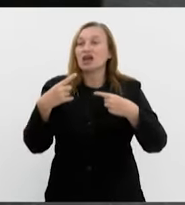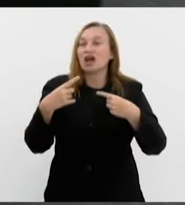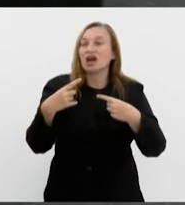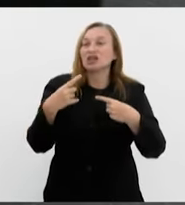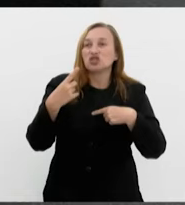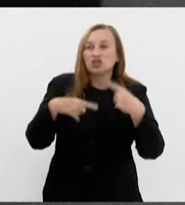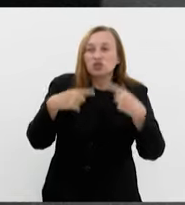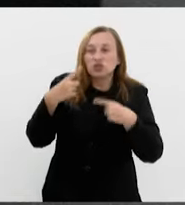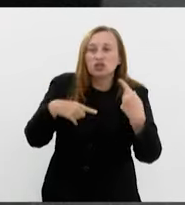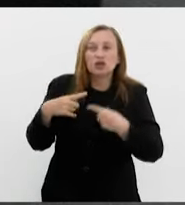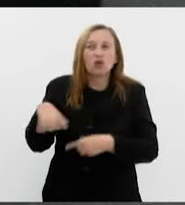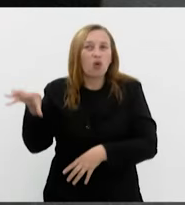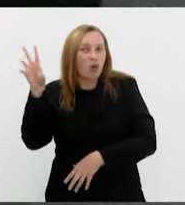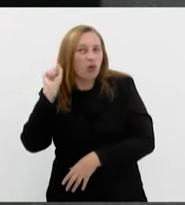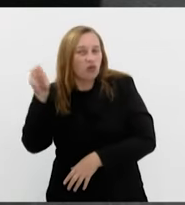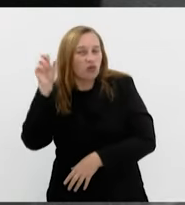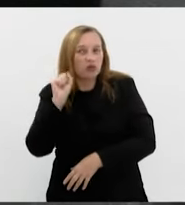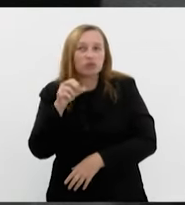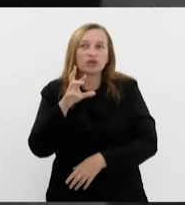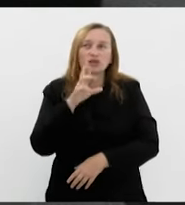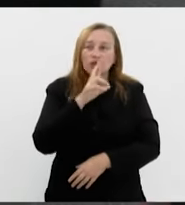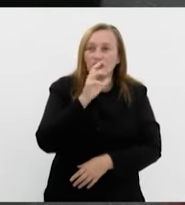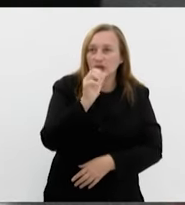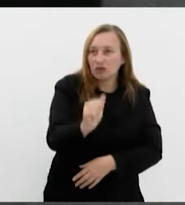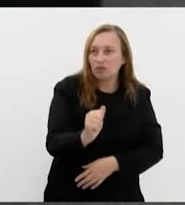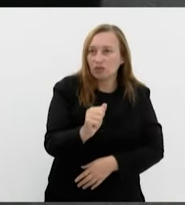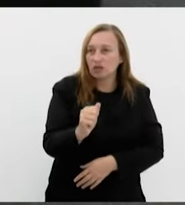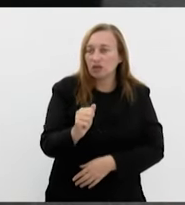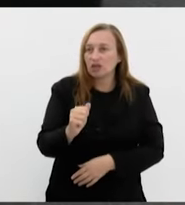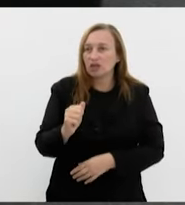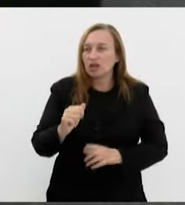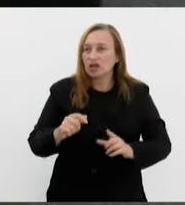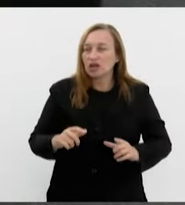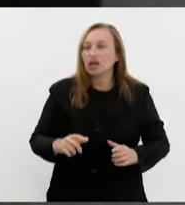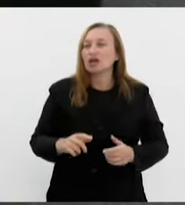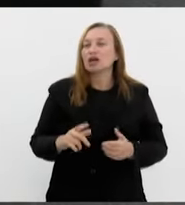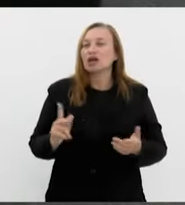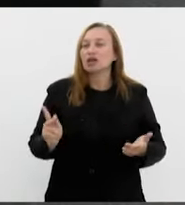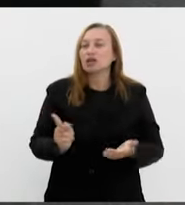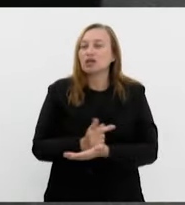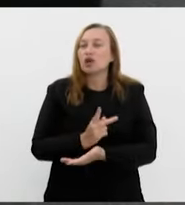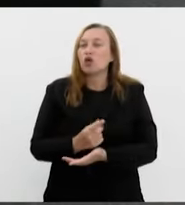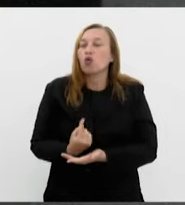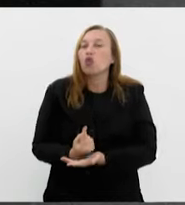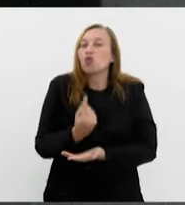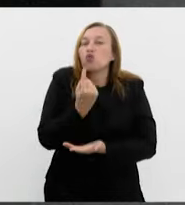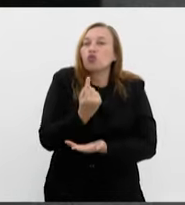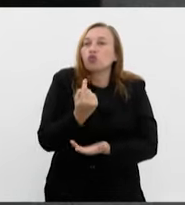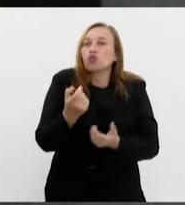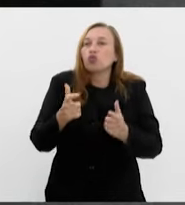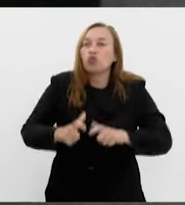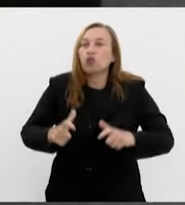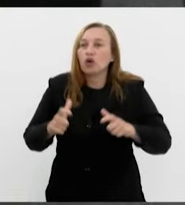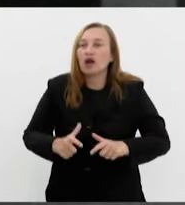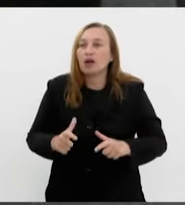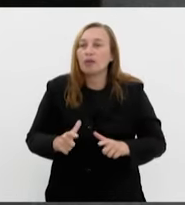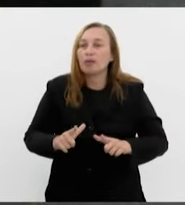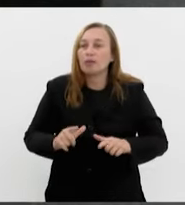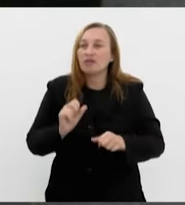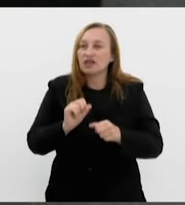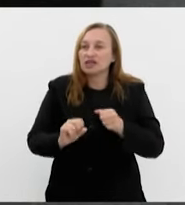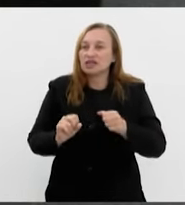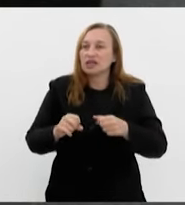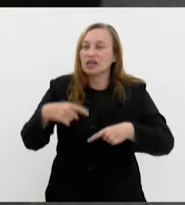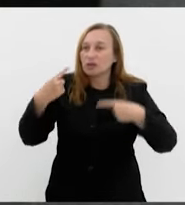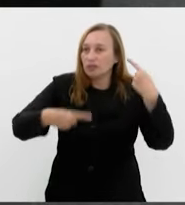do deputado Rodrigo Amorim na última semana veio à tona. Porque o único espaço para fazer política que o